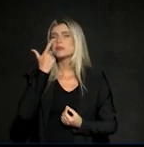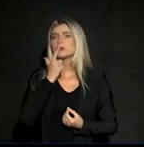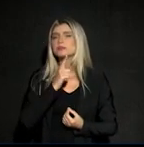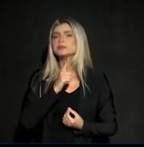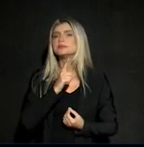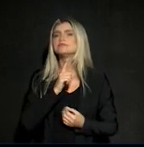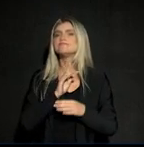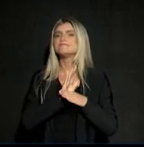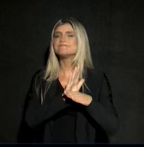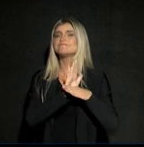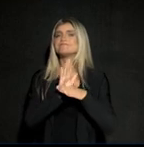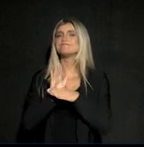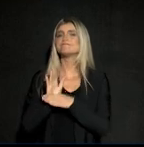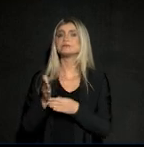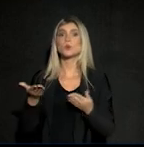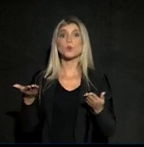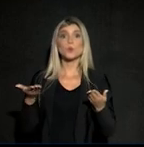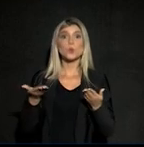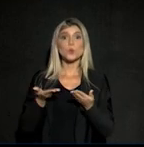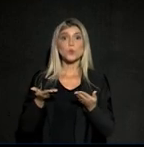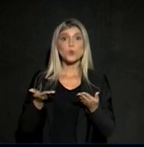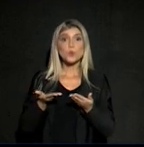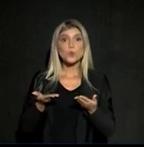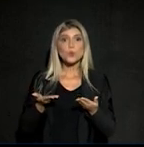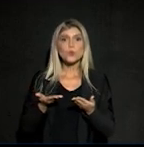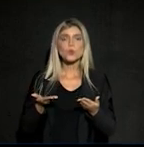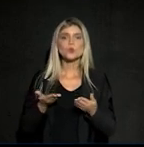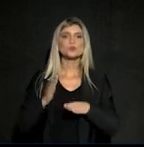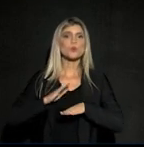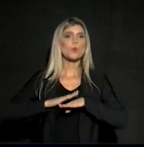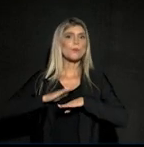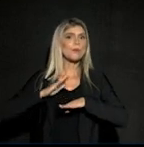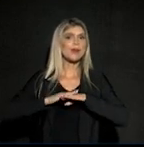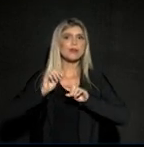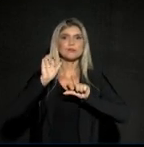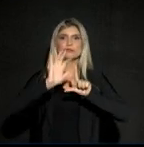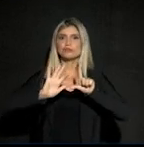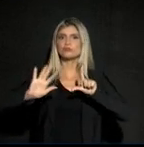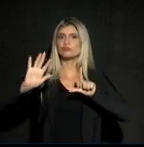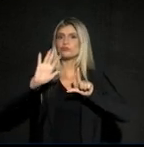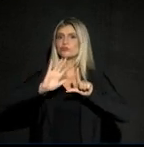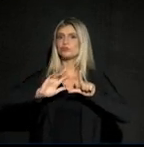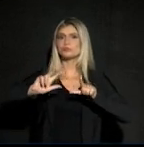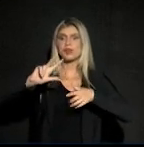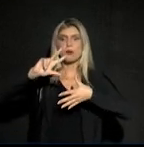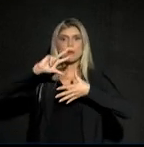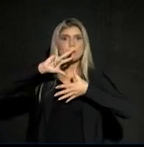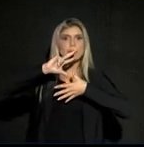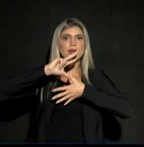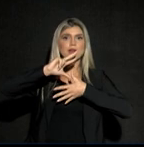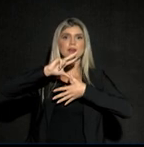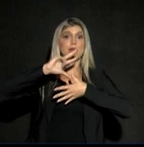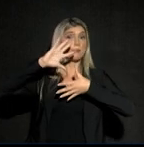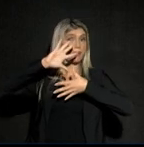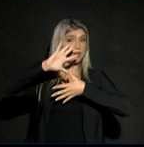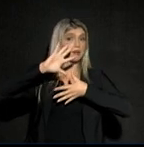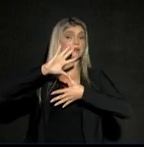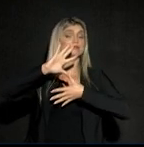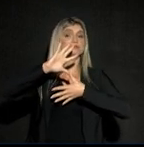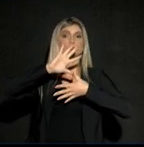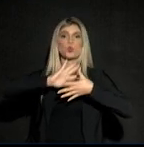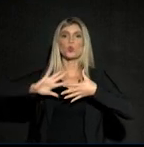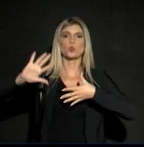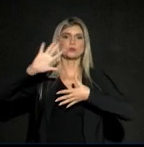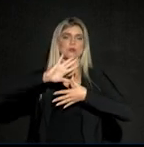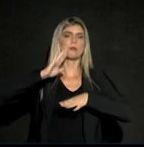e hoje o Brasil é o governo mais digital das Américas na frente dos Estados Unidos e do Canadá e o sétimo mais digital do mundo